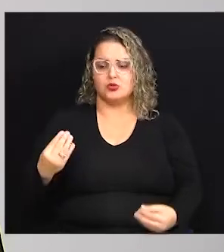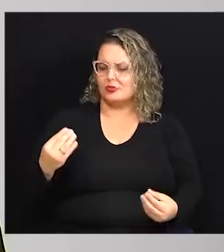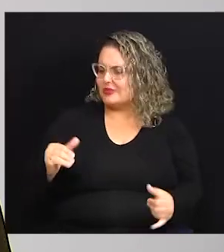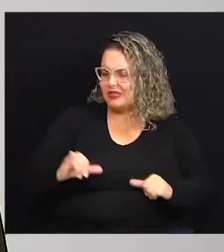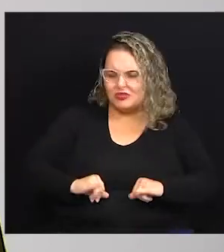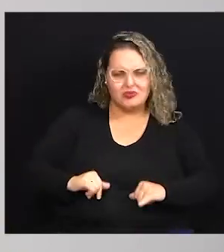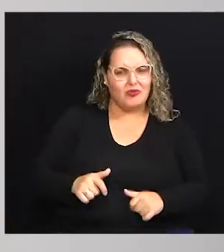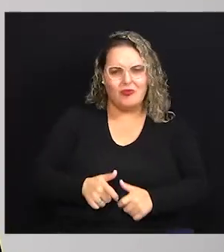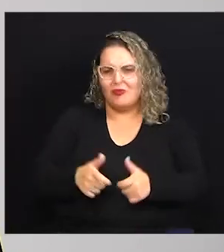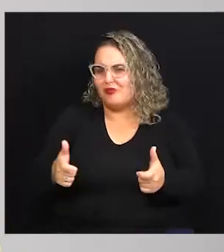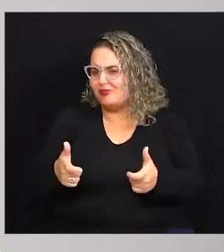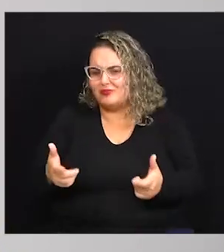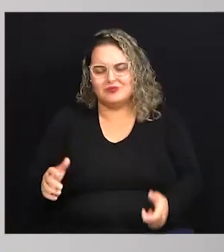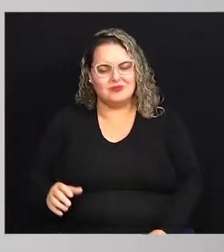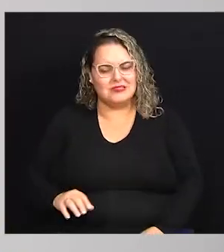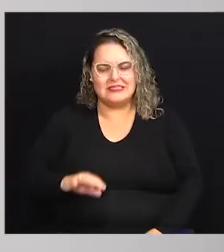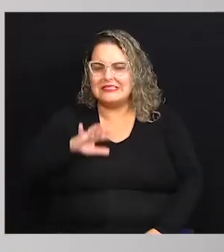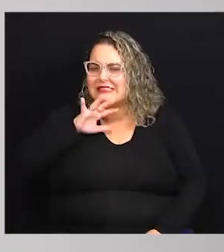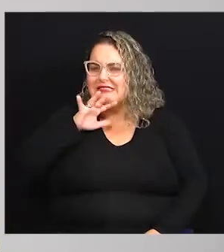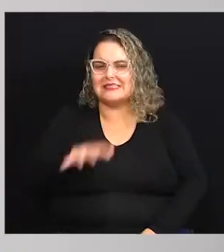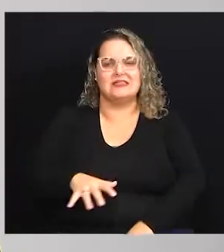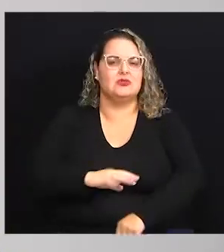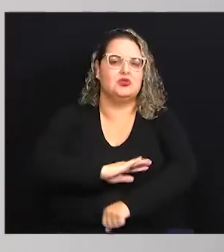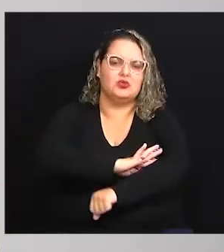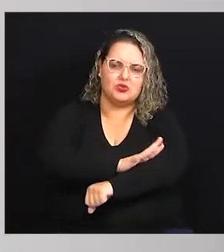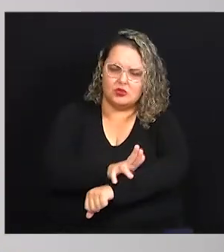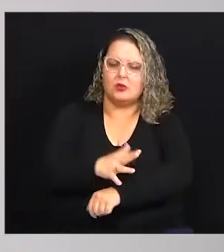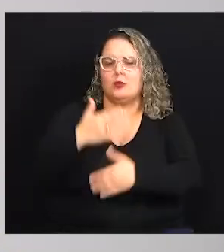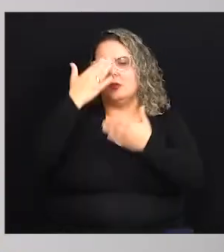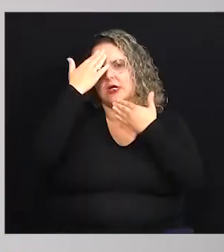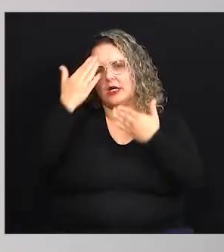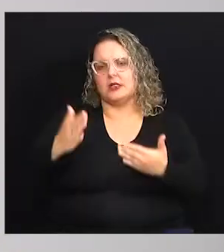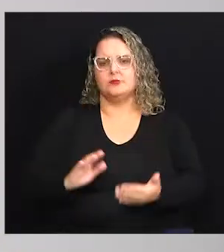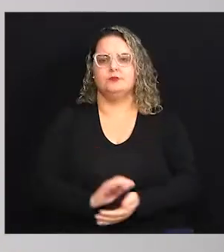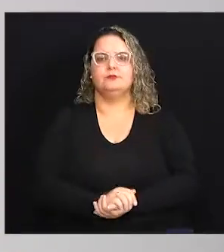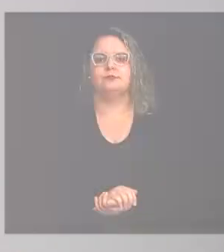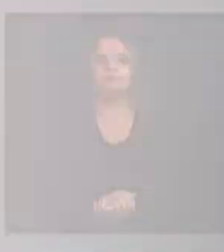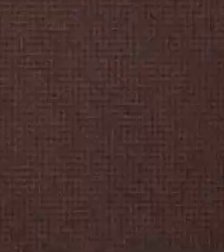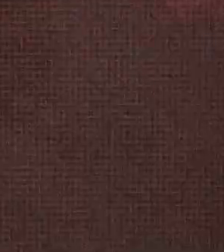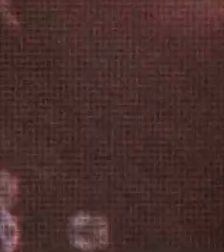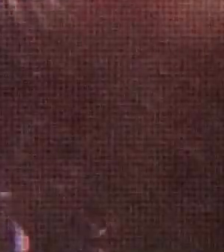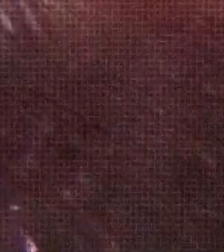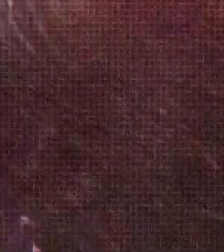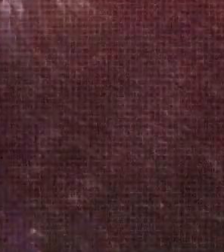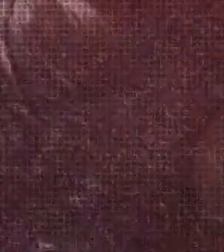negra, que sofre o pior tipo de discriminação, que é o racismo. Muito obrigado.